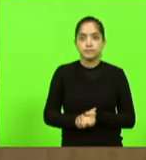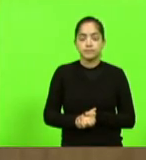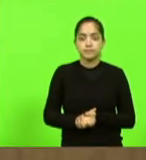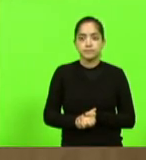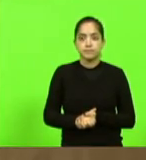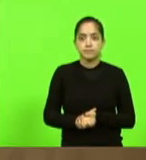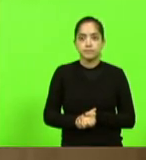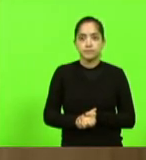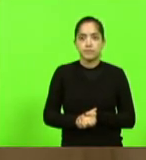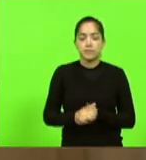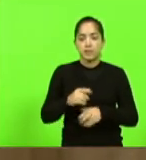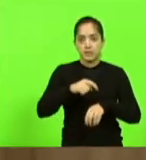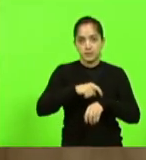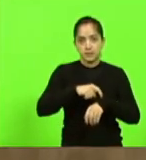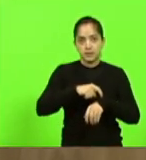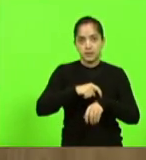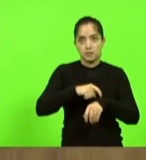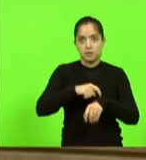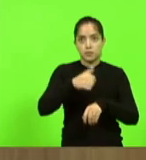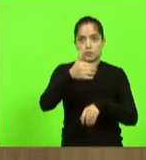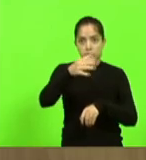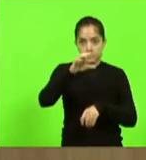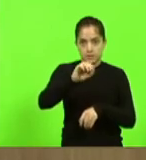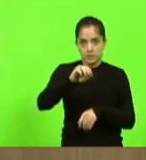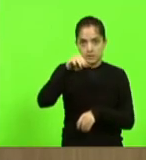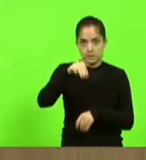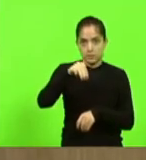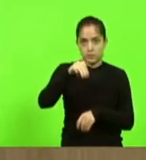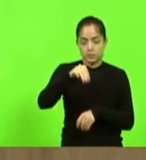Vossa Senhoria terá 10 minutos.